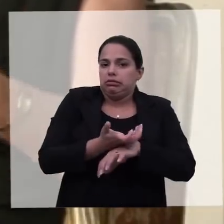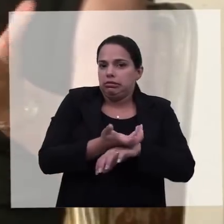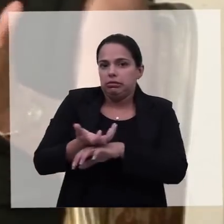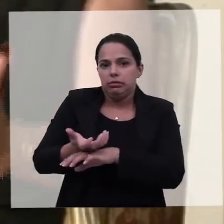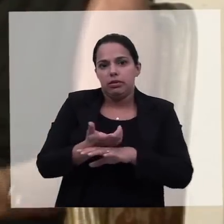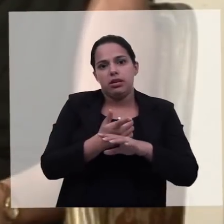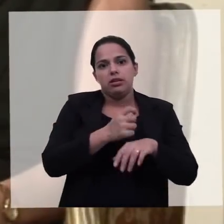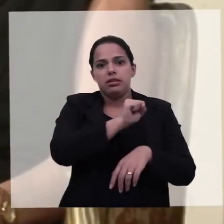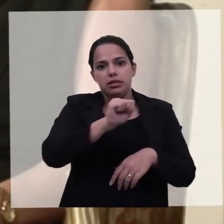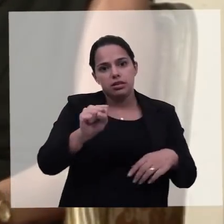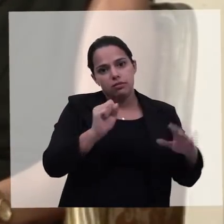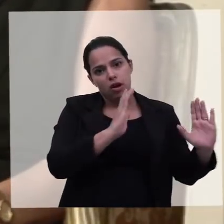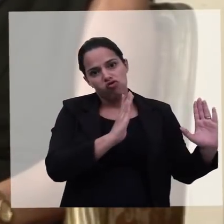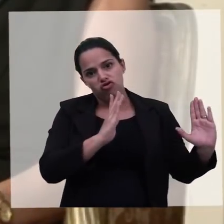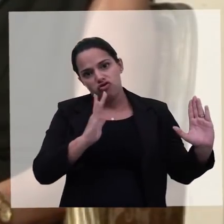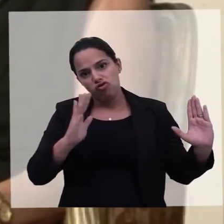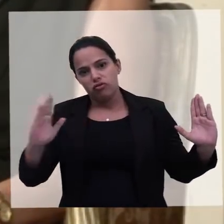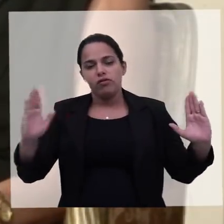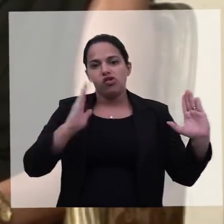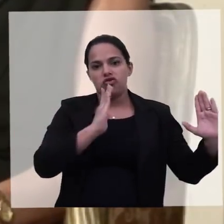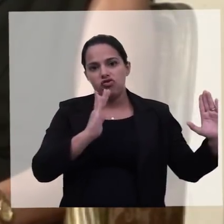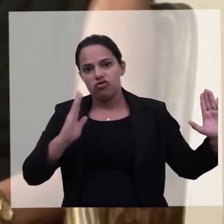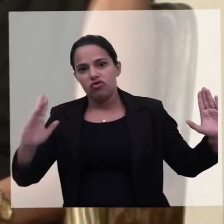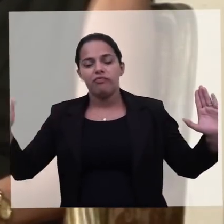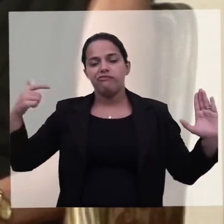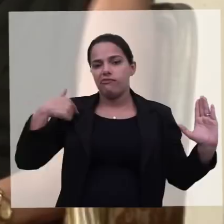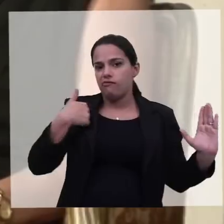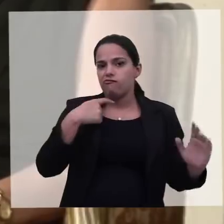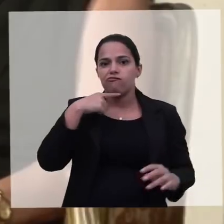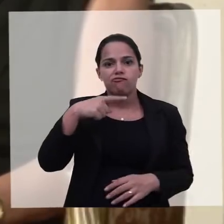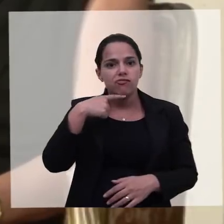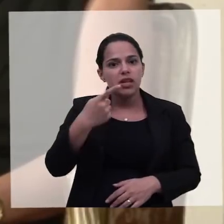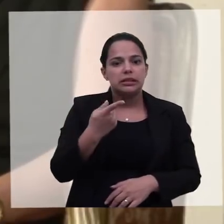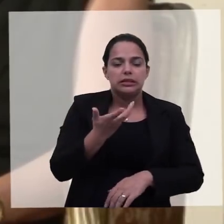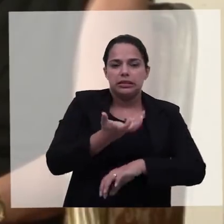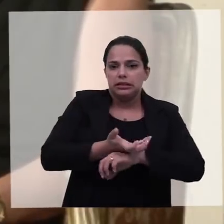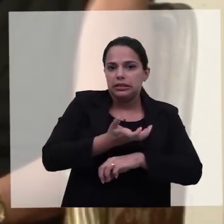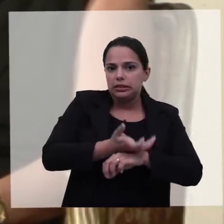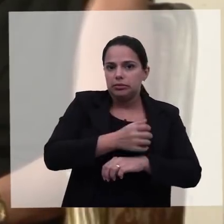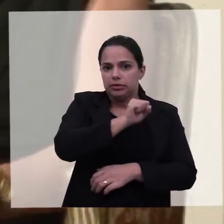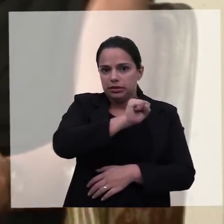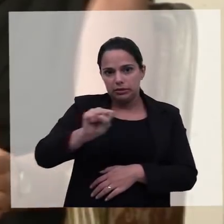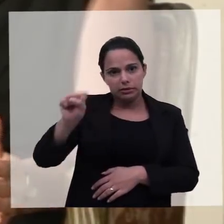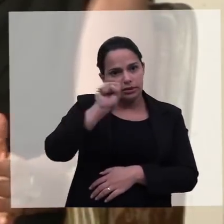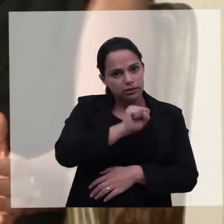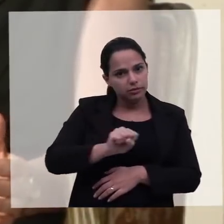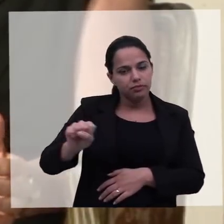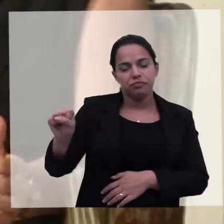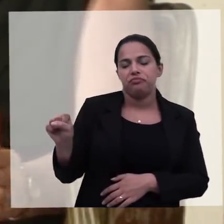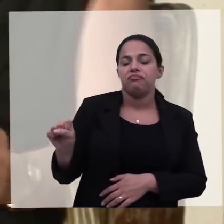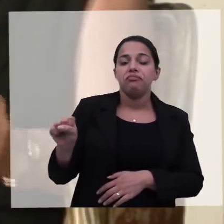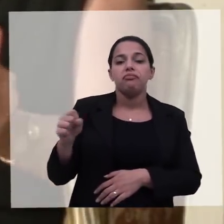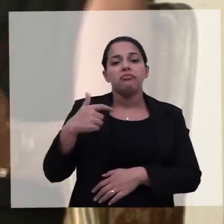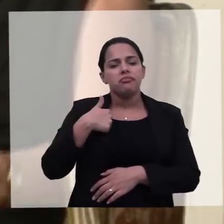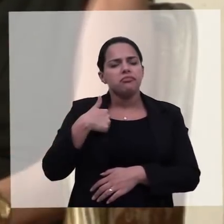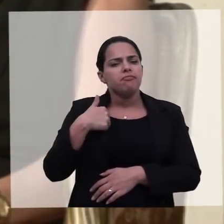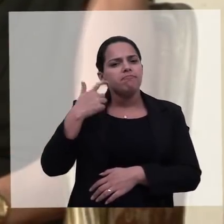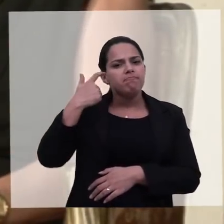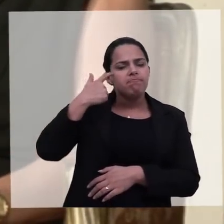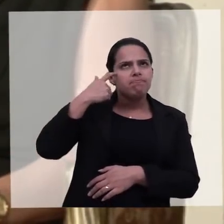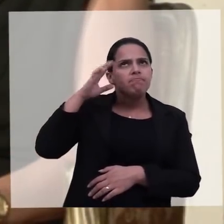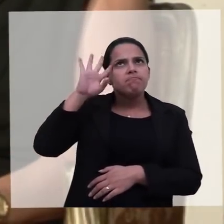E porque eu não conseguia fazer as disciplinas do pacote. E então, nessa época, quando eu